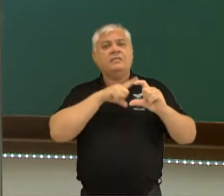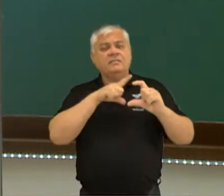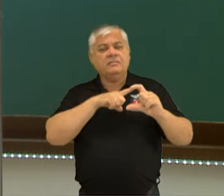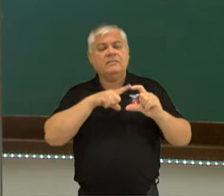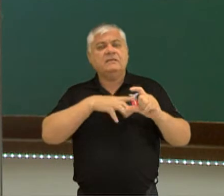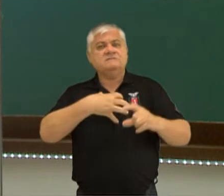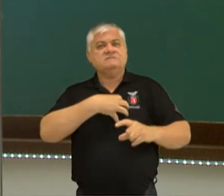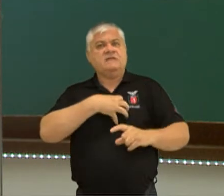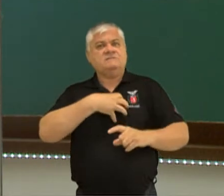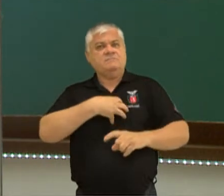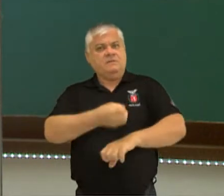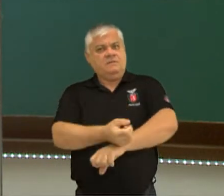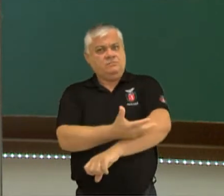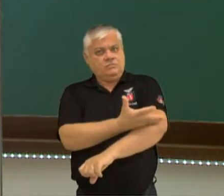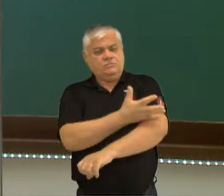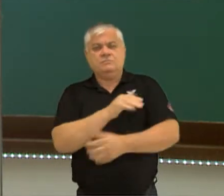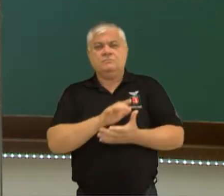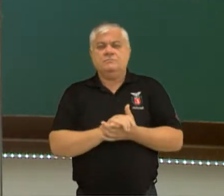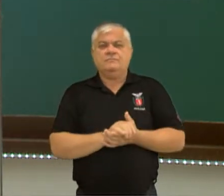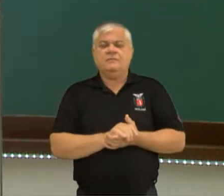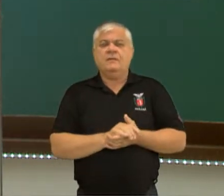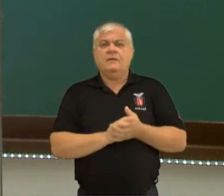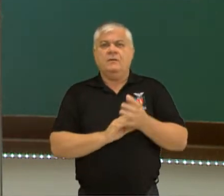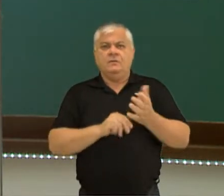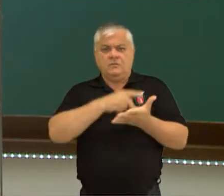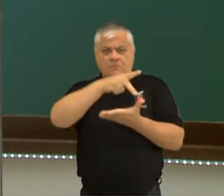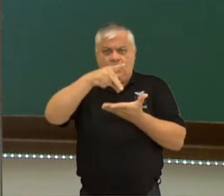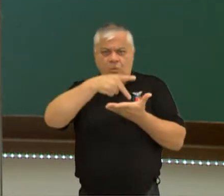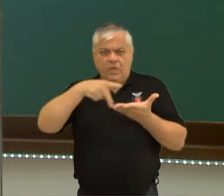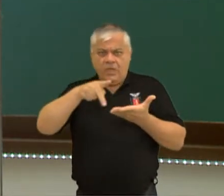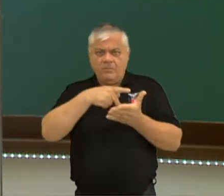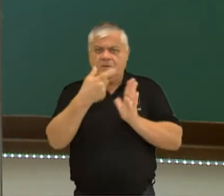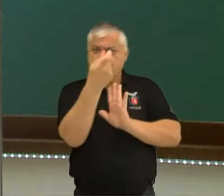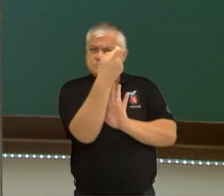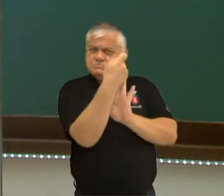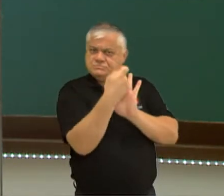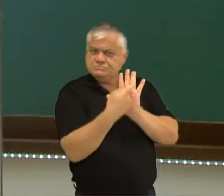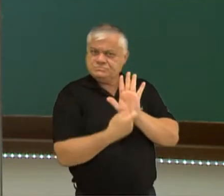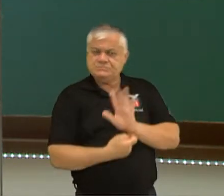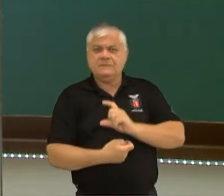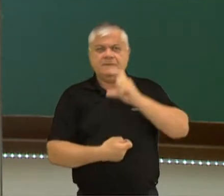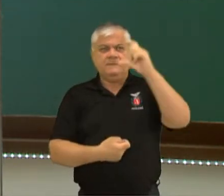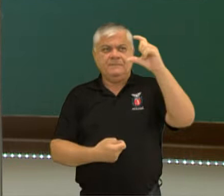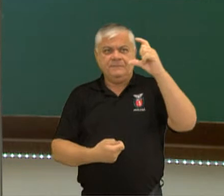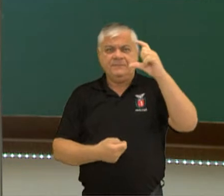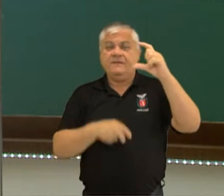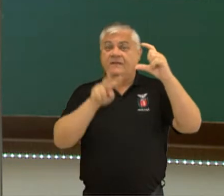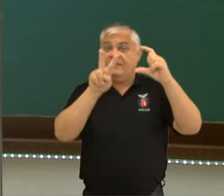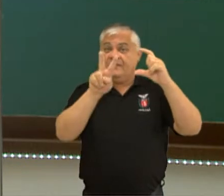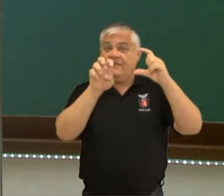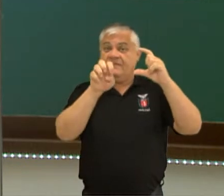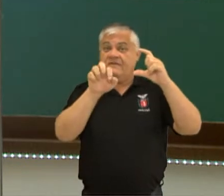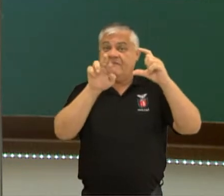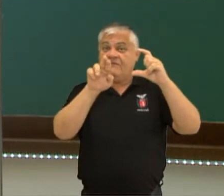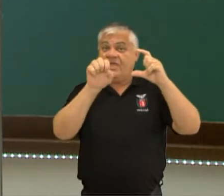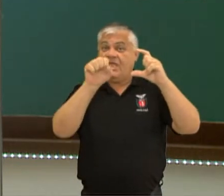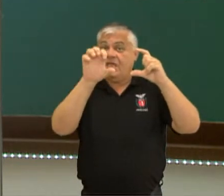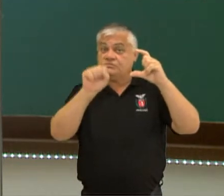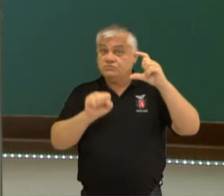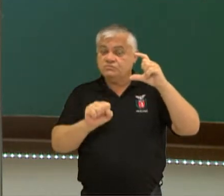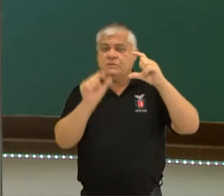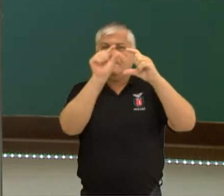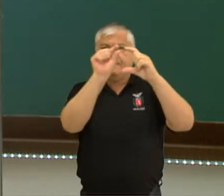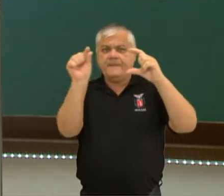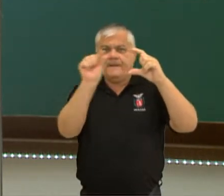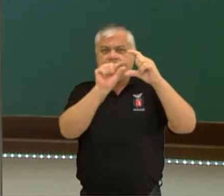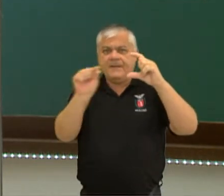lírico. Então um poema ele tem essa construção. Ele tem versos, algumas vezes os versos formam